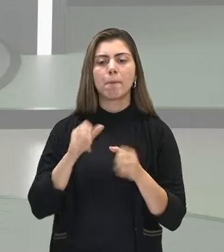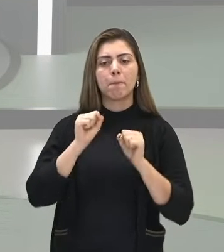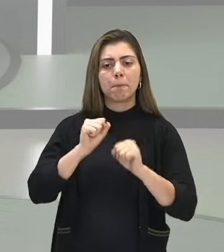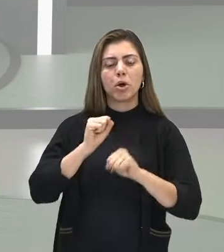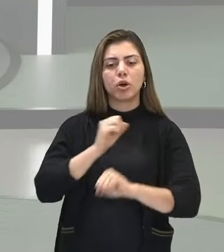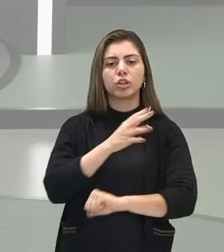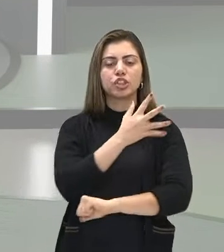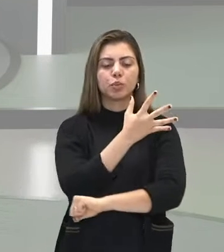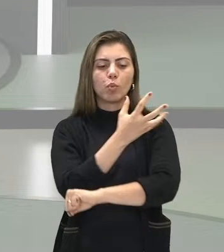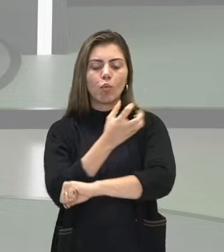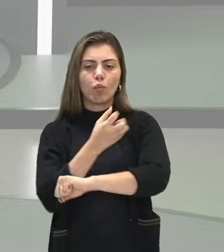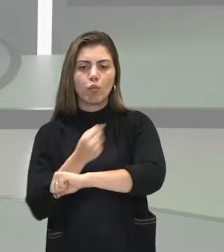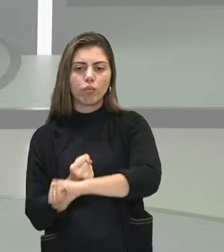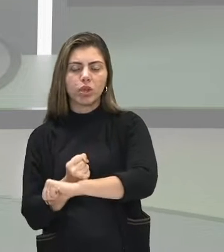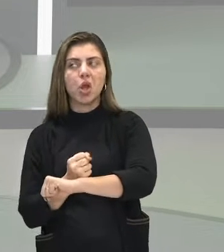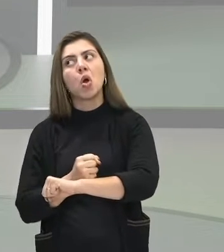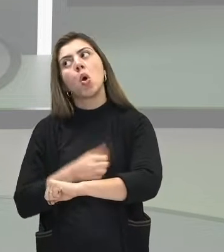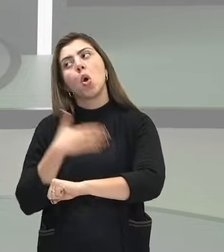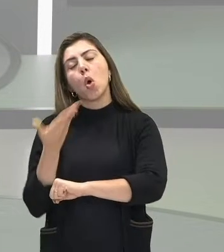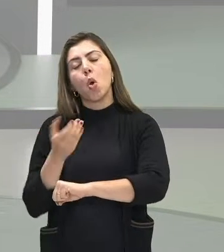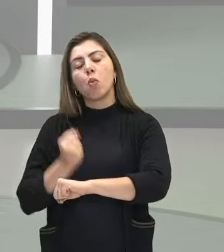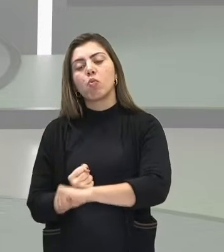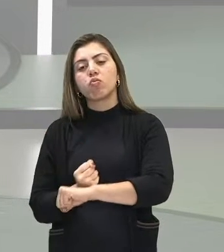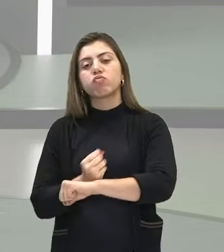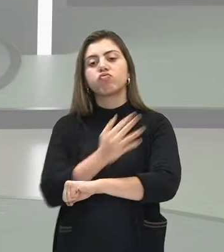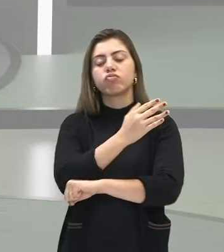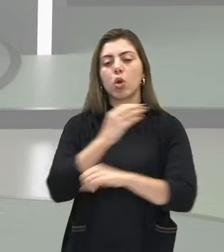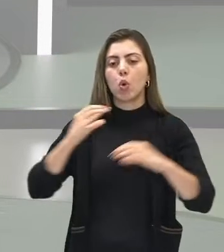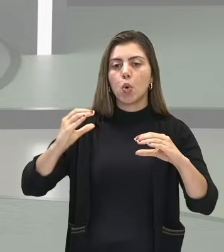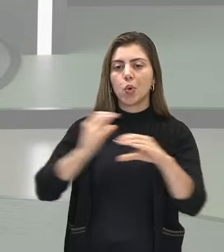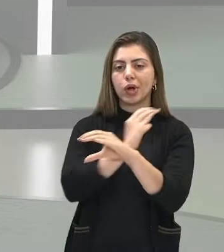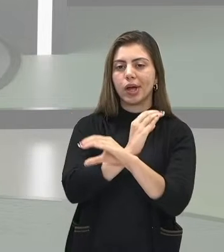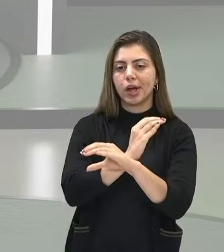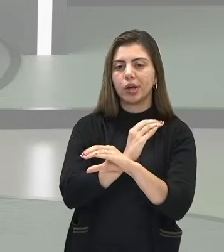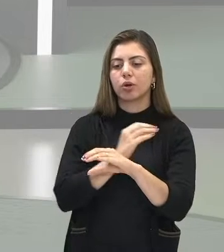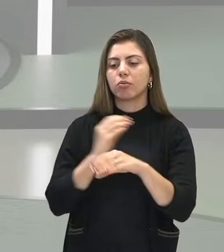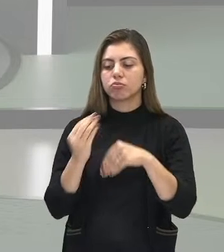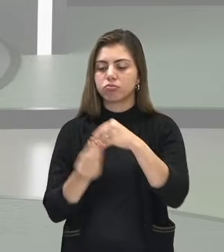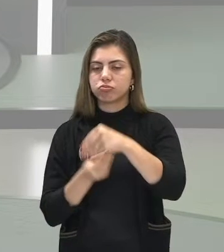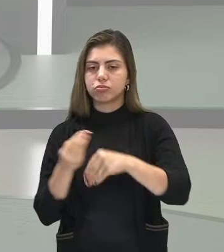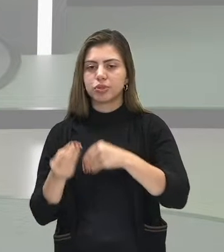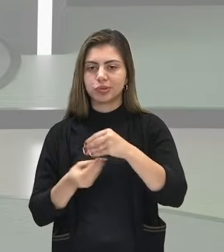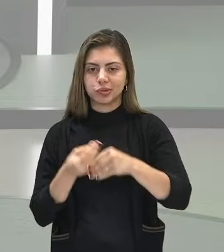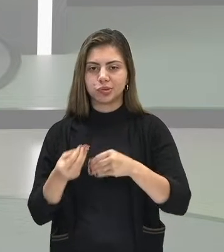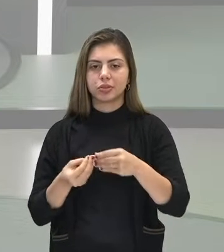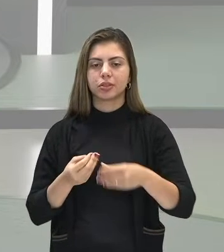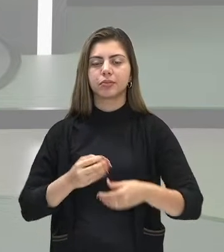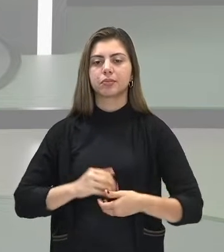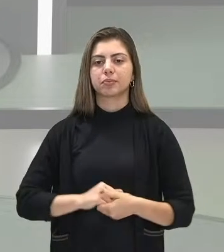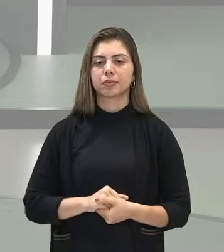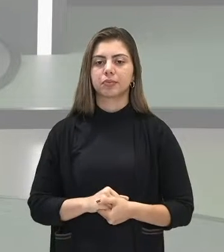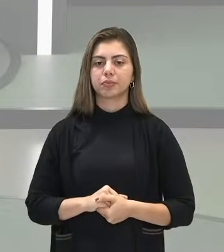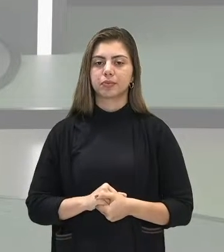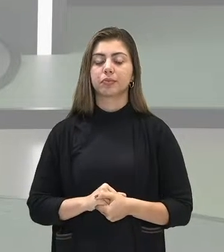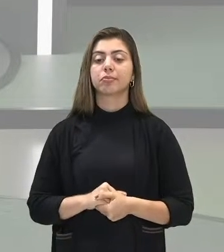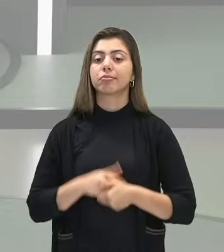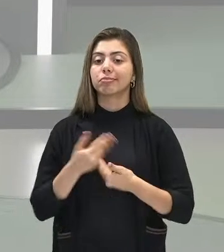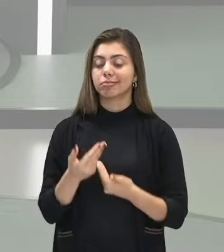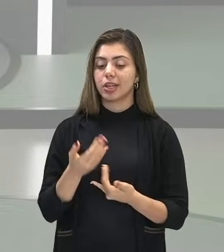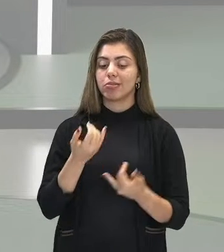ou libera calor quando em contato com a água. E na